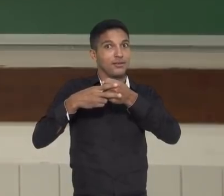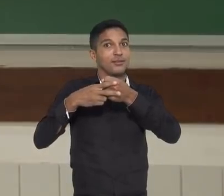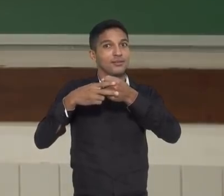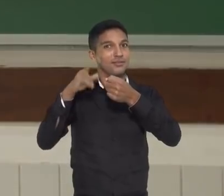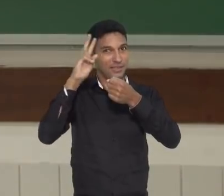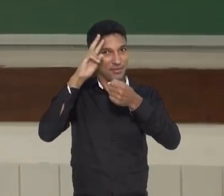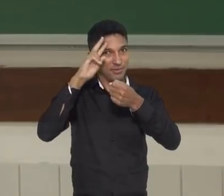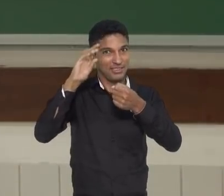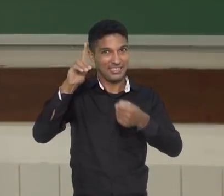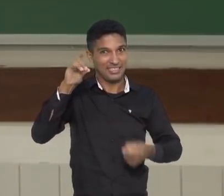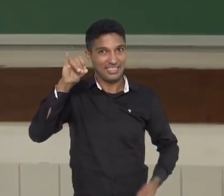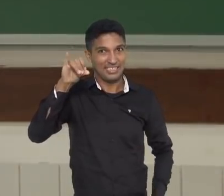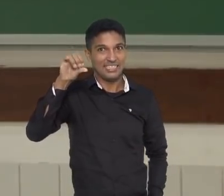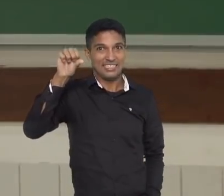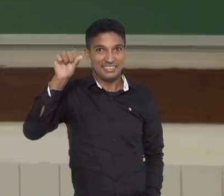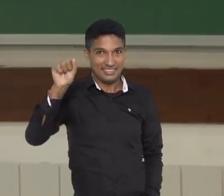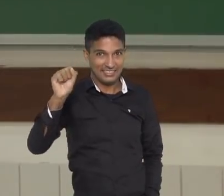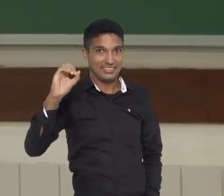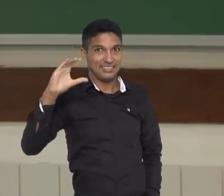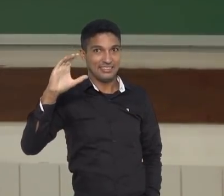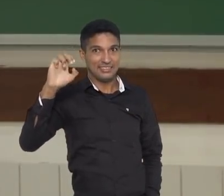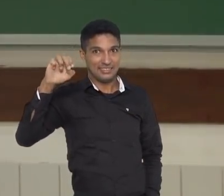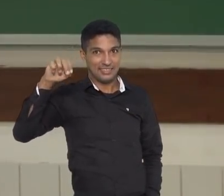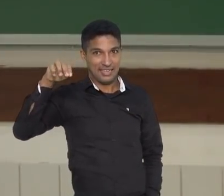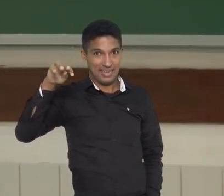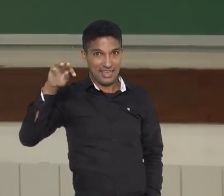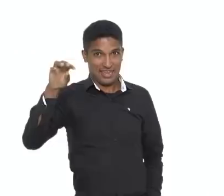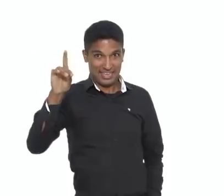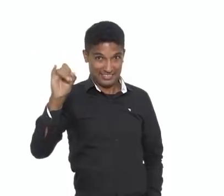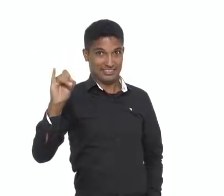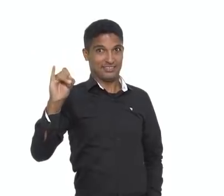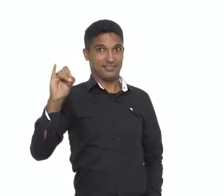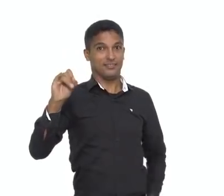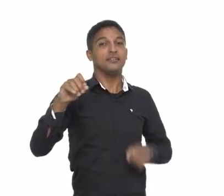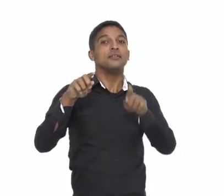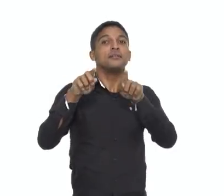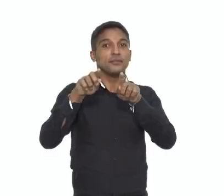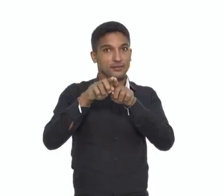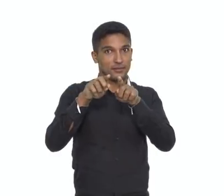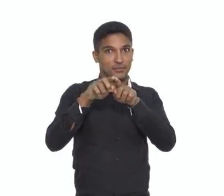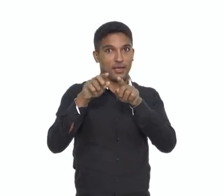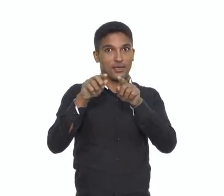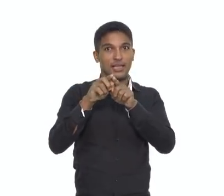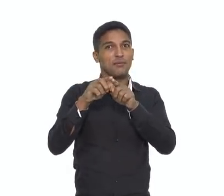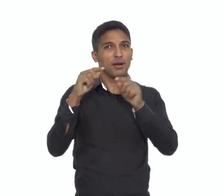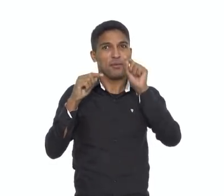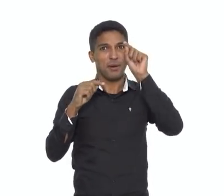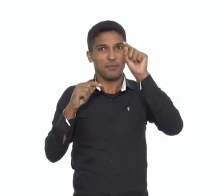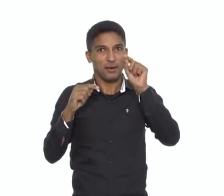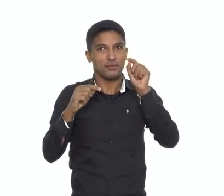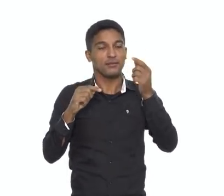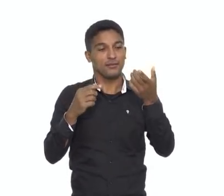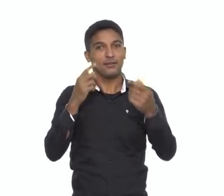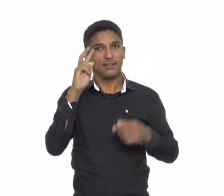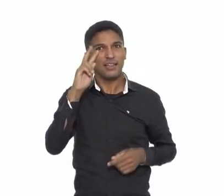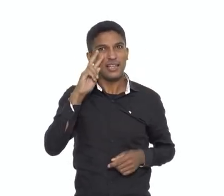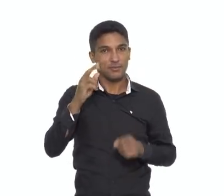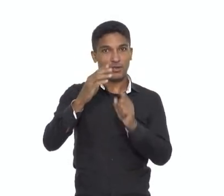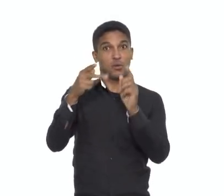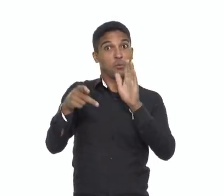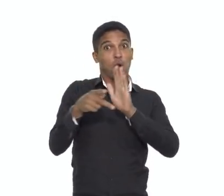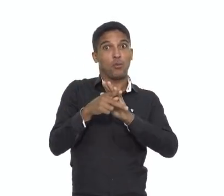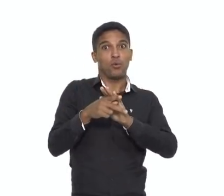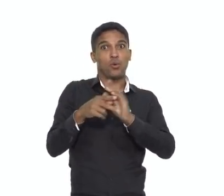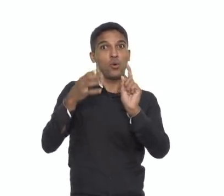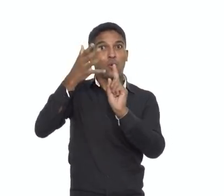pontuação. Né? Então vamos lá. Quais são as marcas? Então a marca é a marca do discurso direto, que eu sei que tem